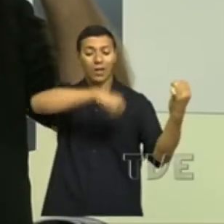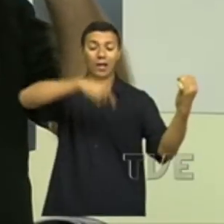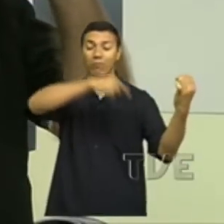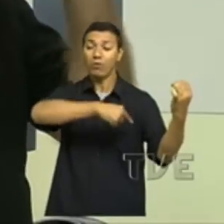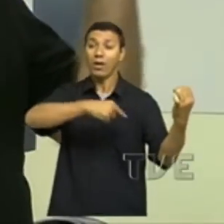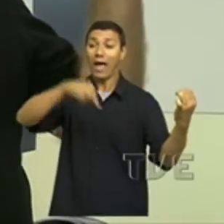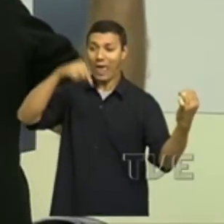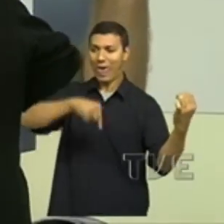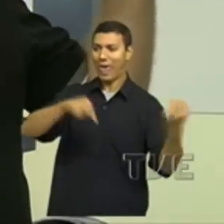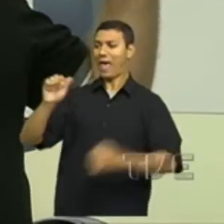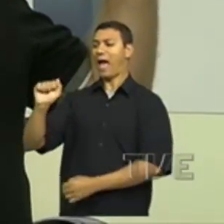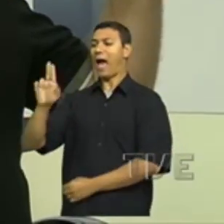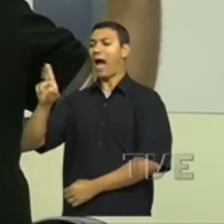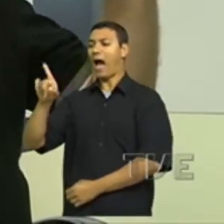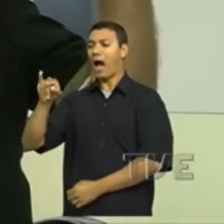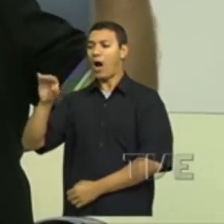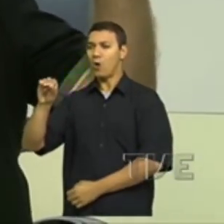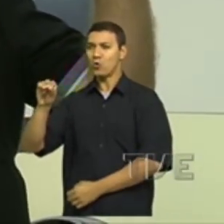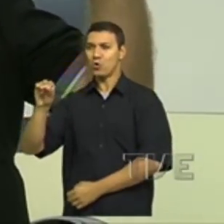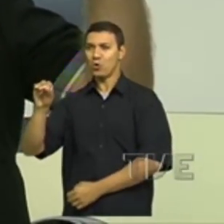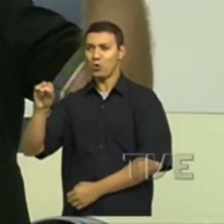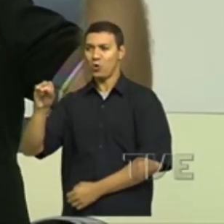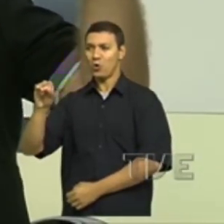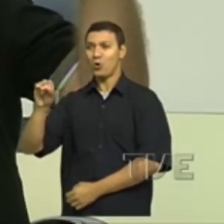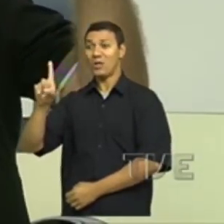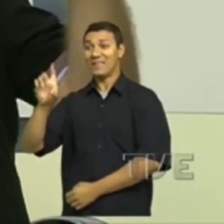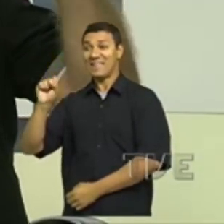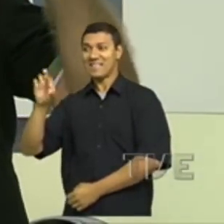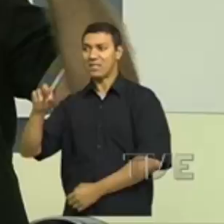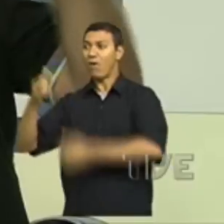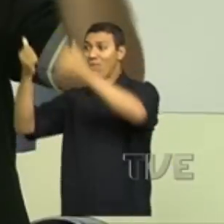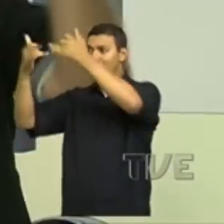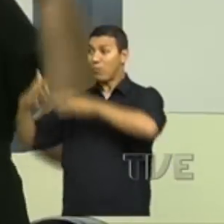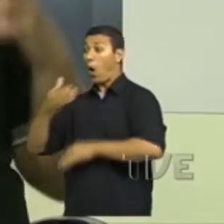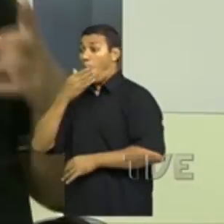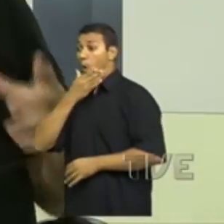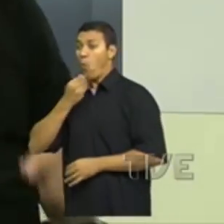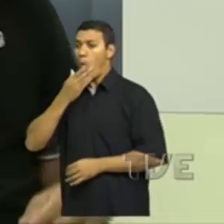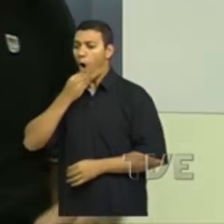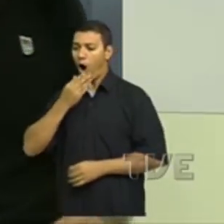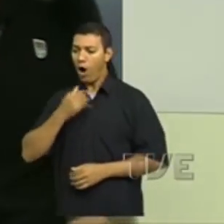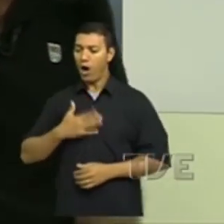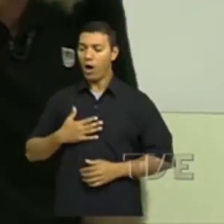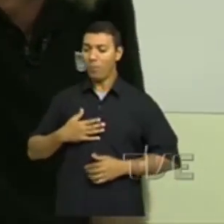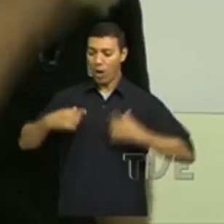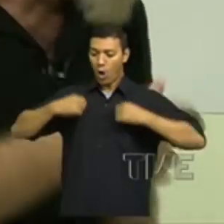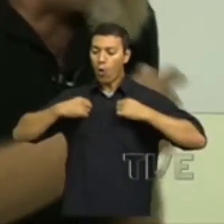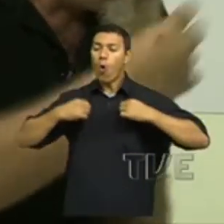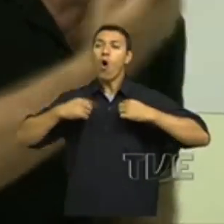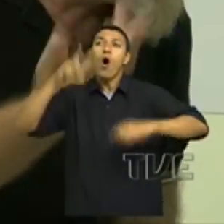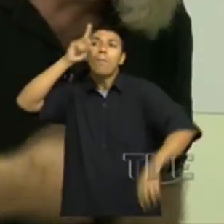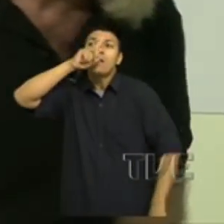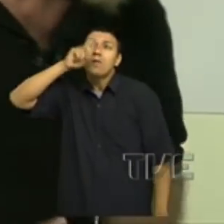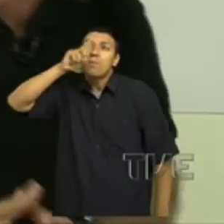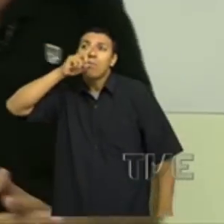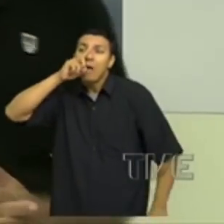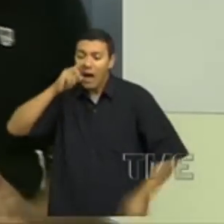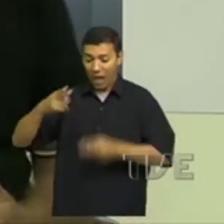audiodescrição traduz a imagem. Norman está atrás da cortina, no box, vestido de mamãe, com uma faca na mão,